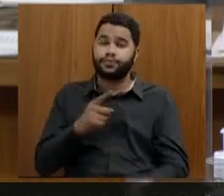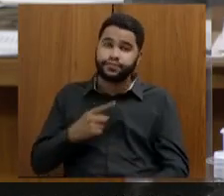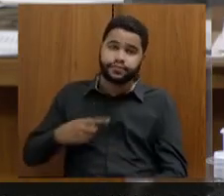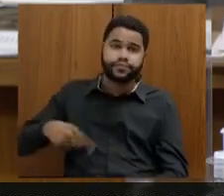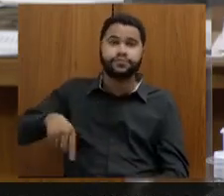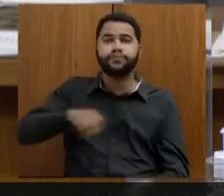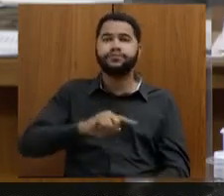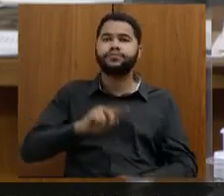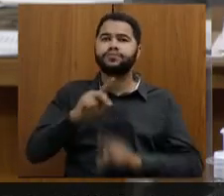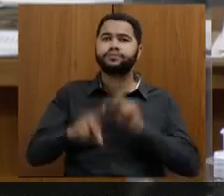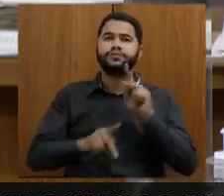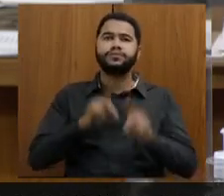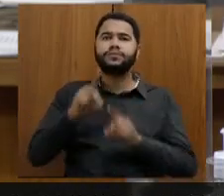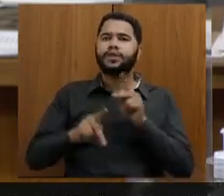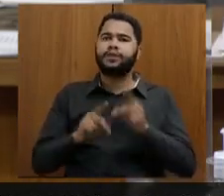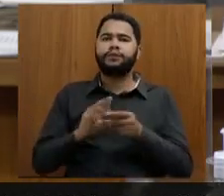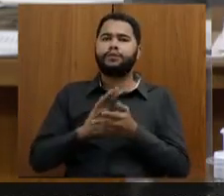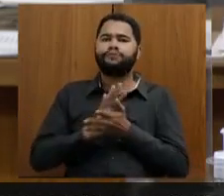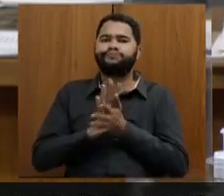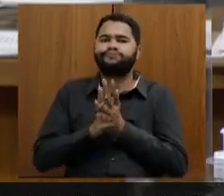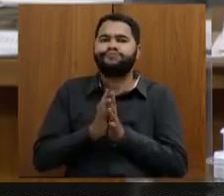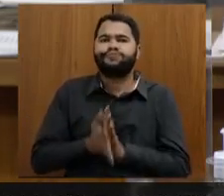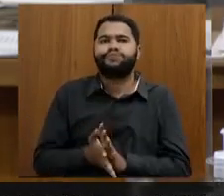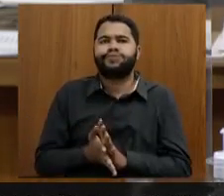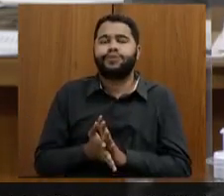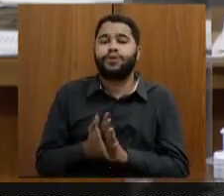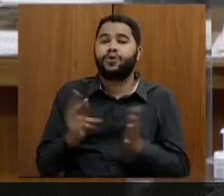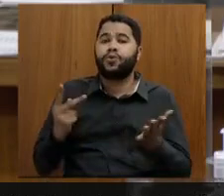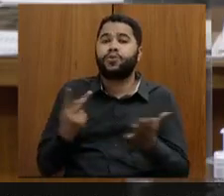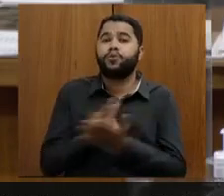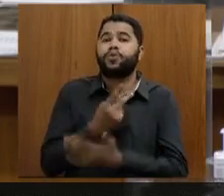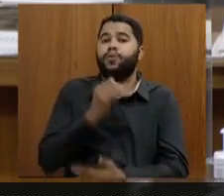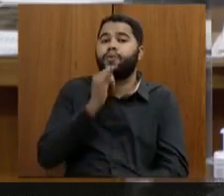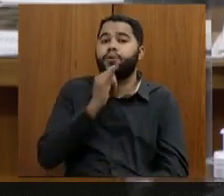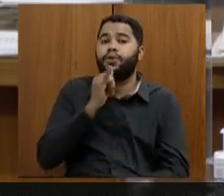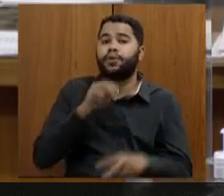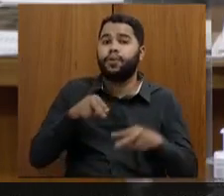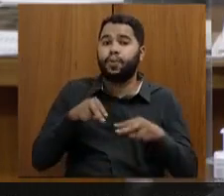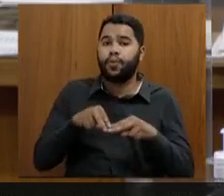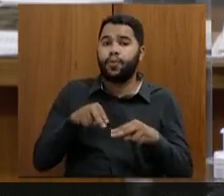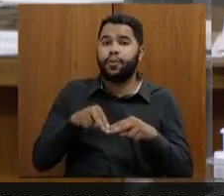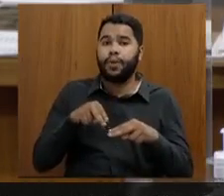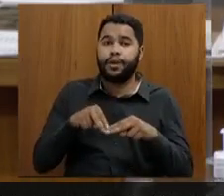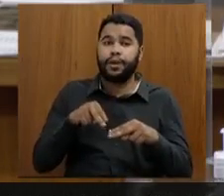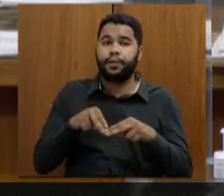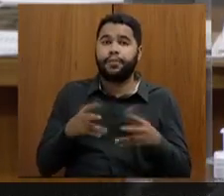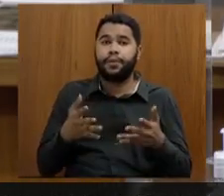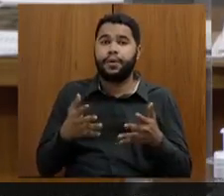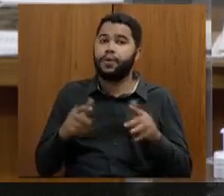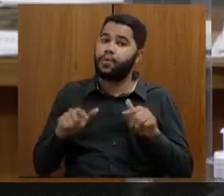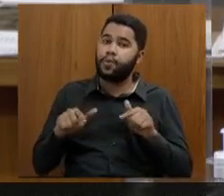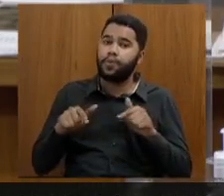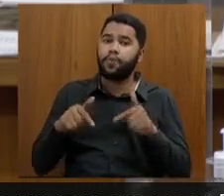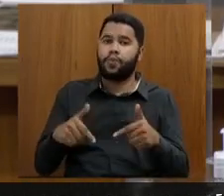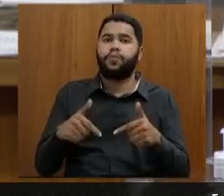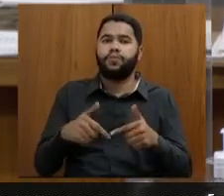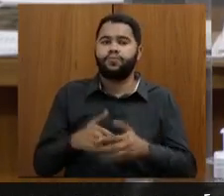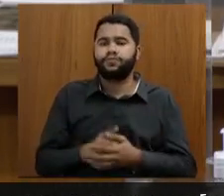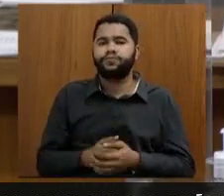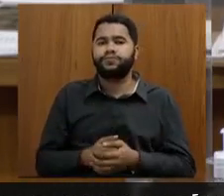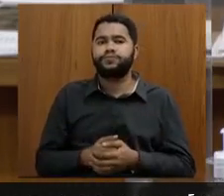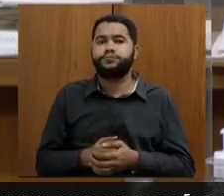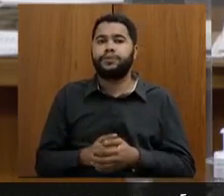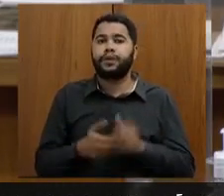nossa a nossa população seria humilhada senhor é o que aconteceu lá por exemplo em Uberaba Então foi uma ação ali